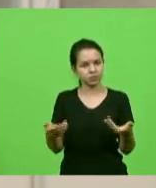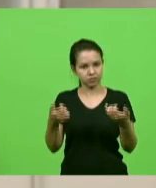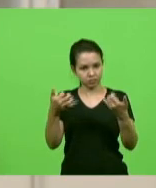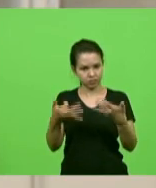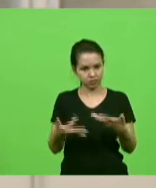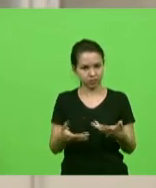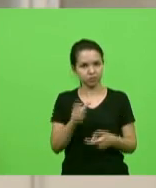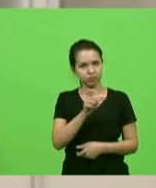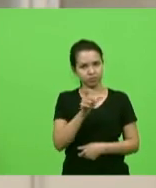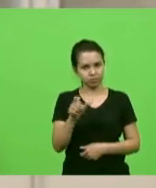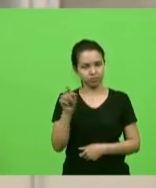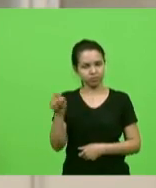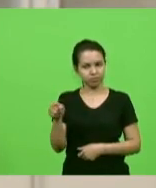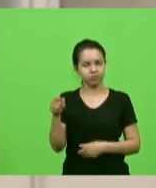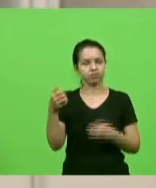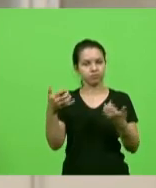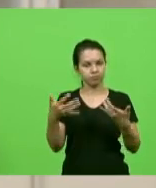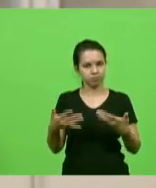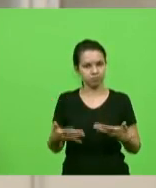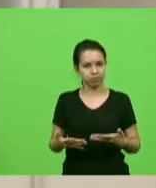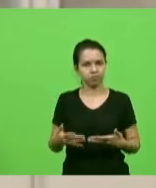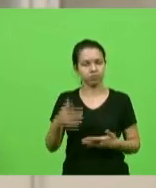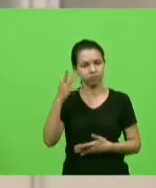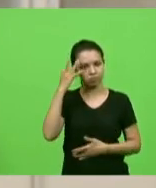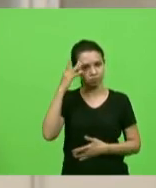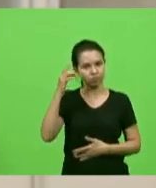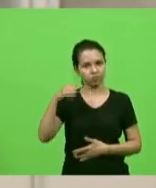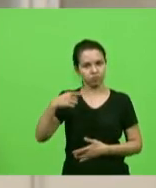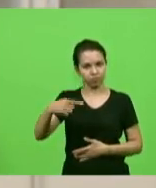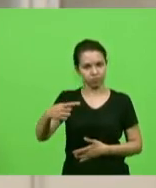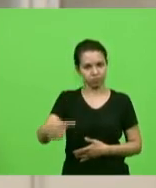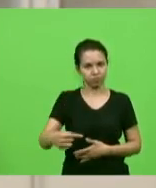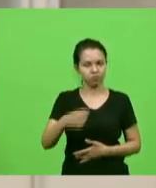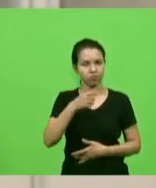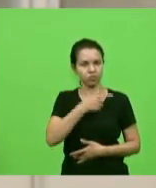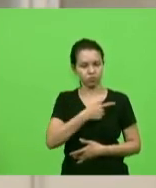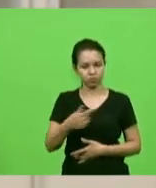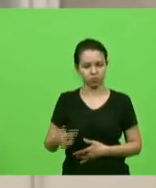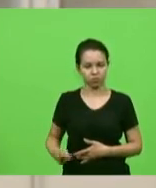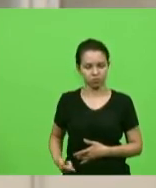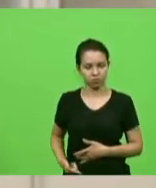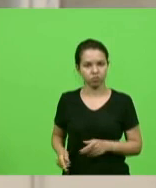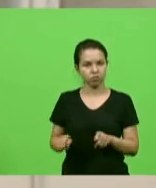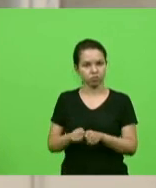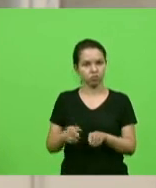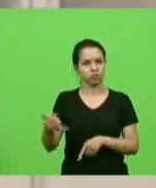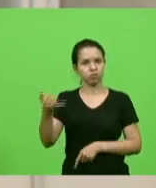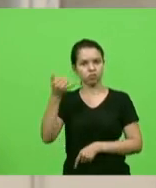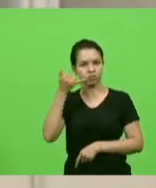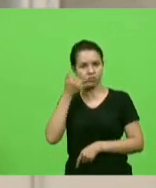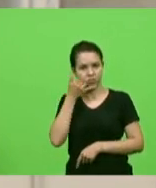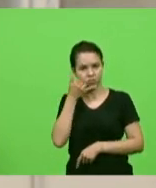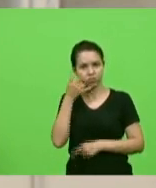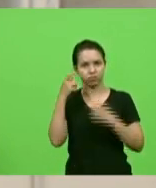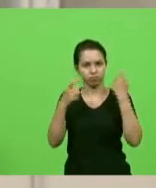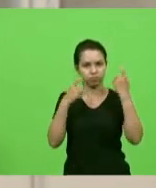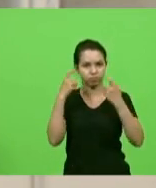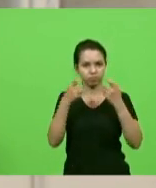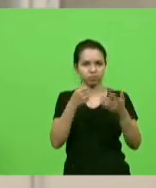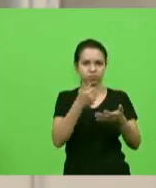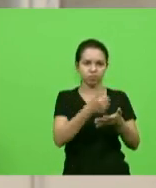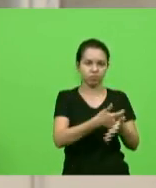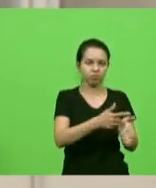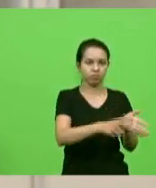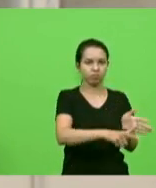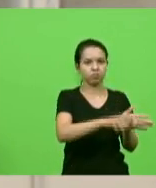As palavras dele "dias depois o governador também me ligou com essa preocupação dos pagamentos antecipados